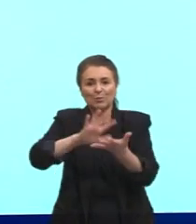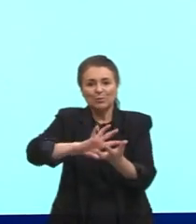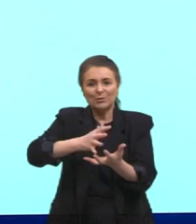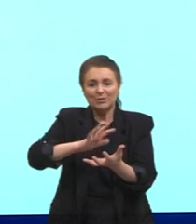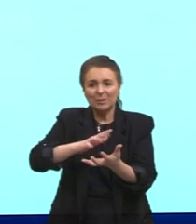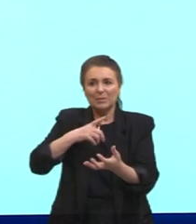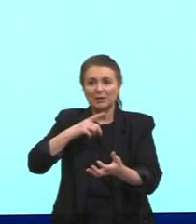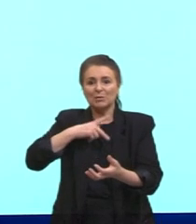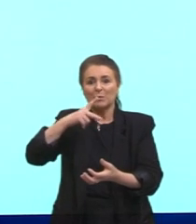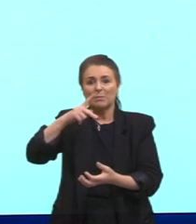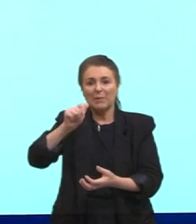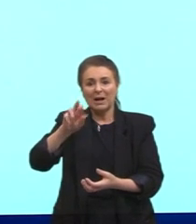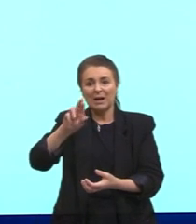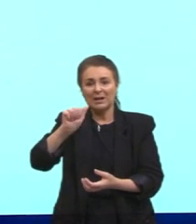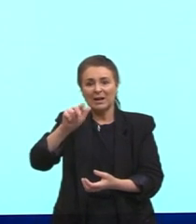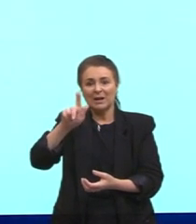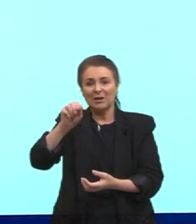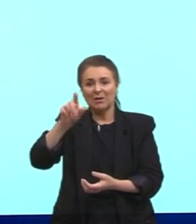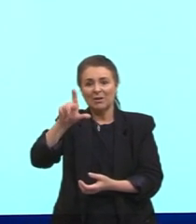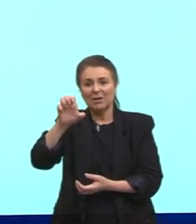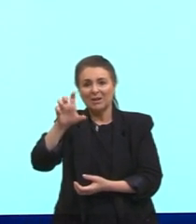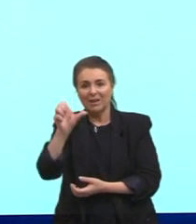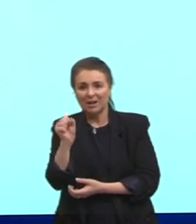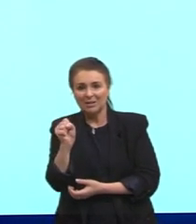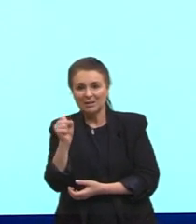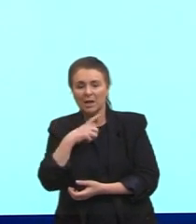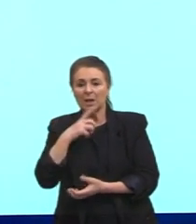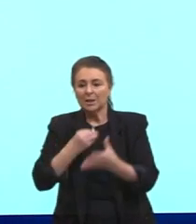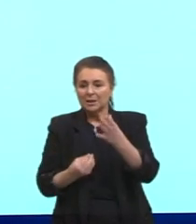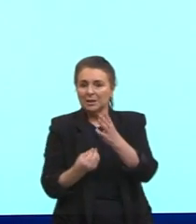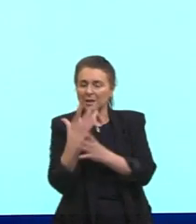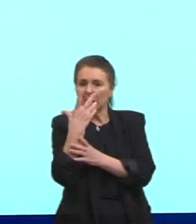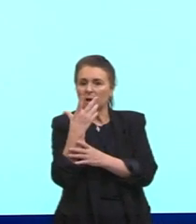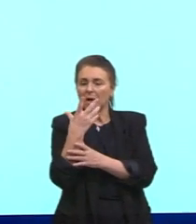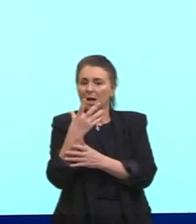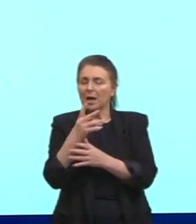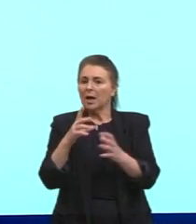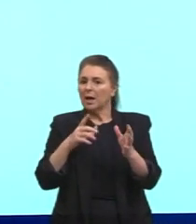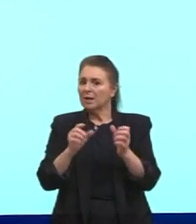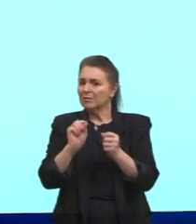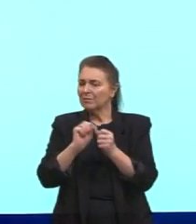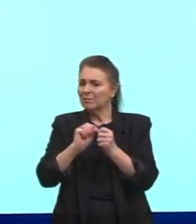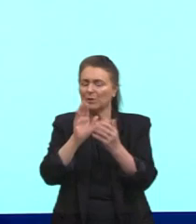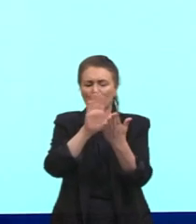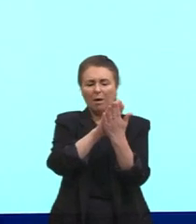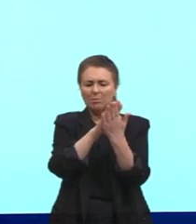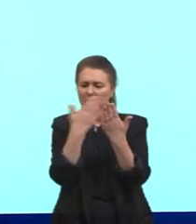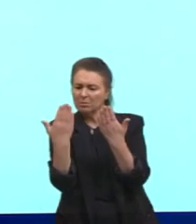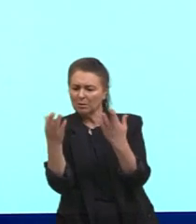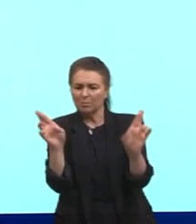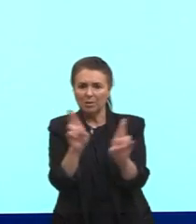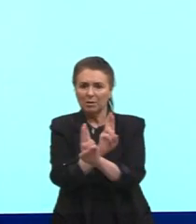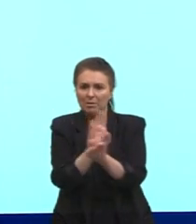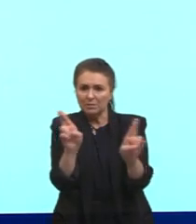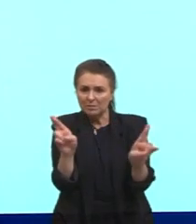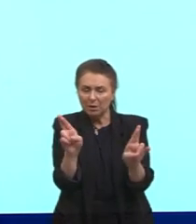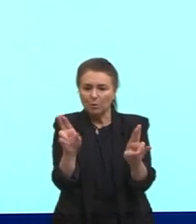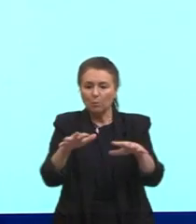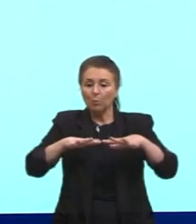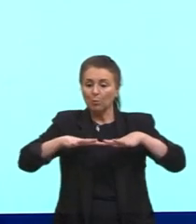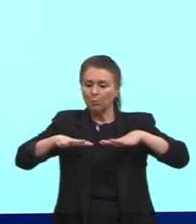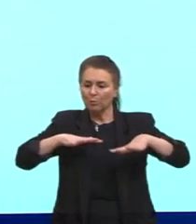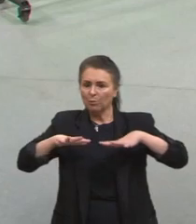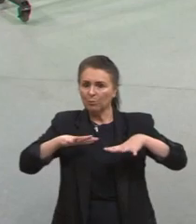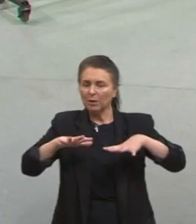parangolés que essa obra muito conhecida dele é uma obra que faz né todo uma analogia todo todo uma relação com o movimento